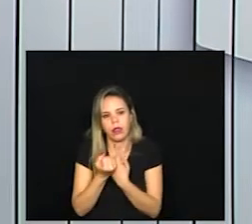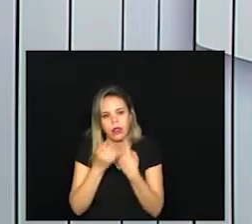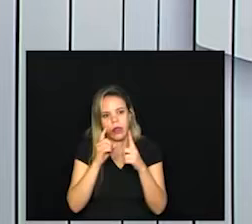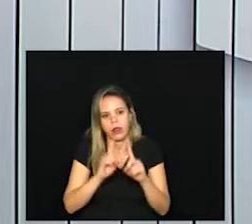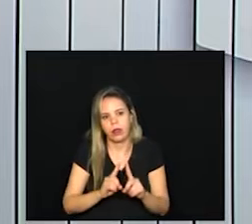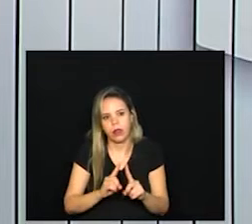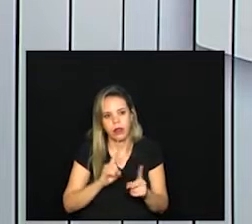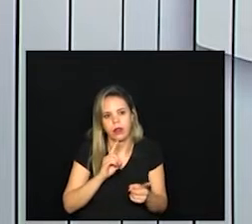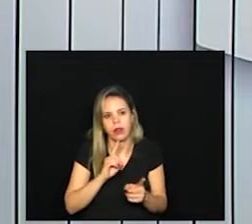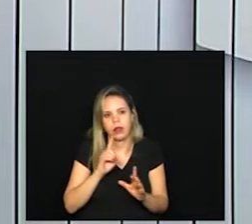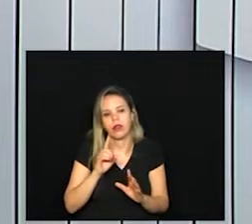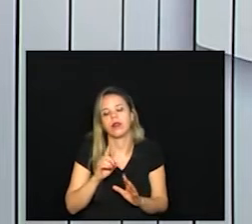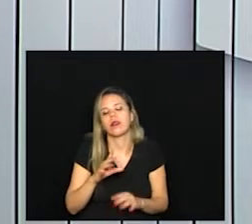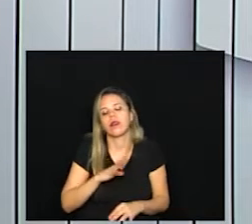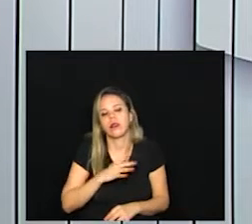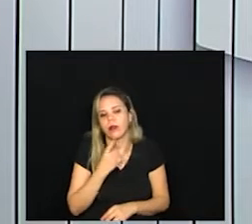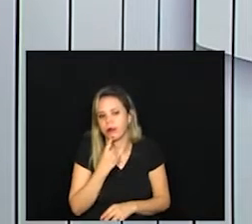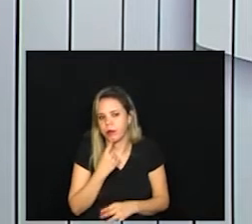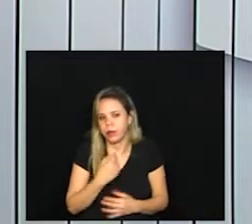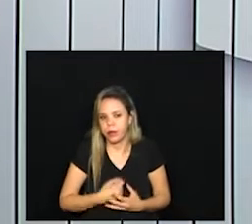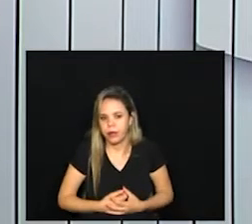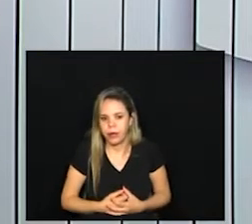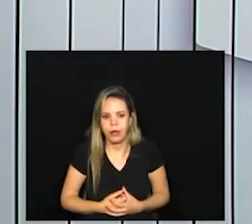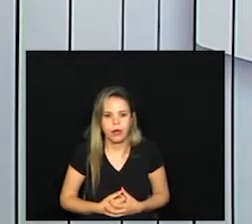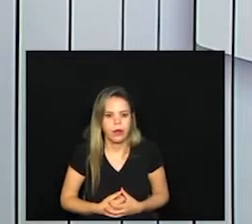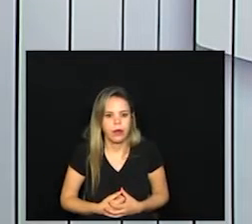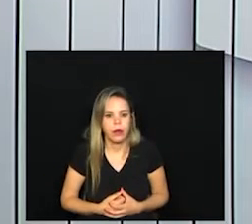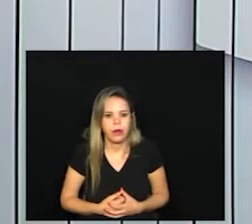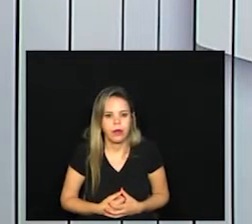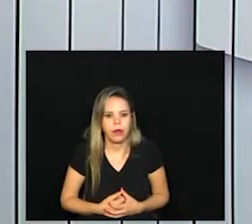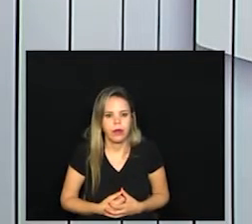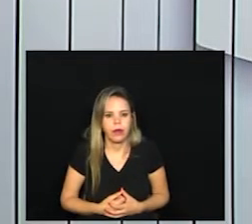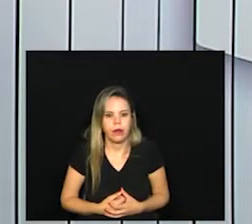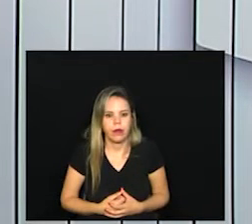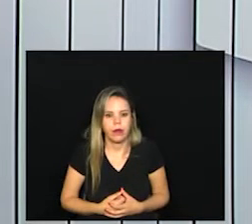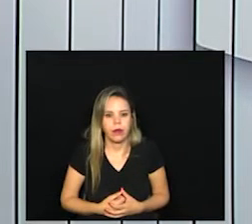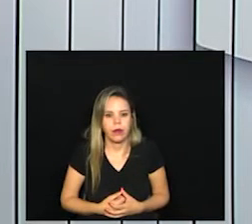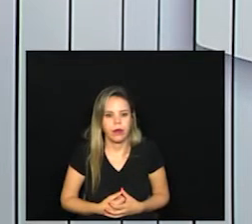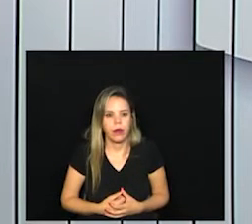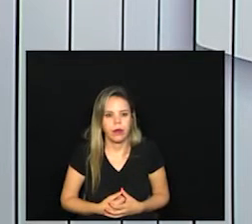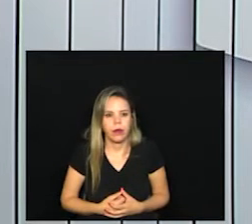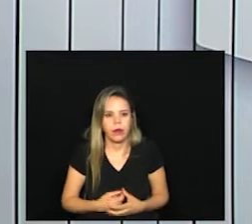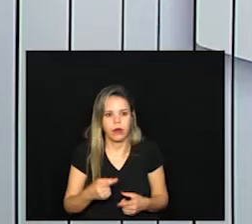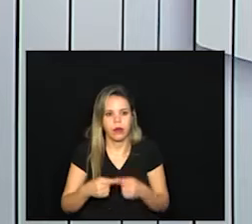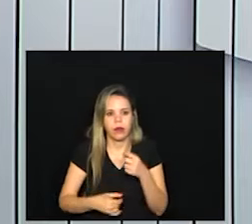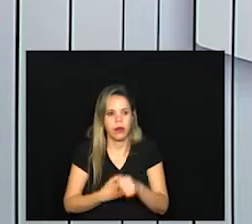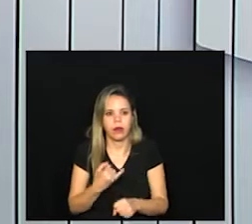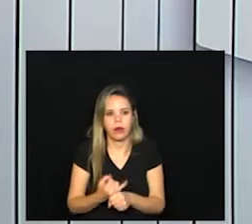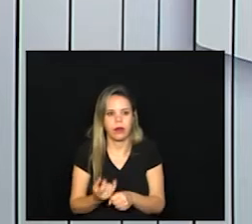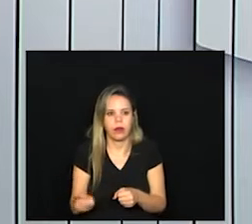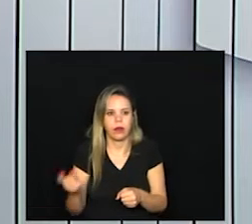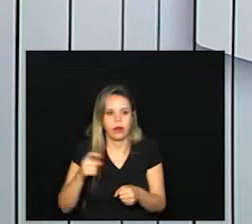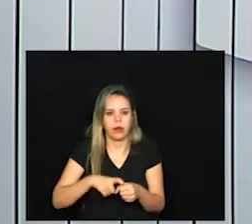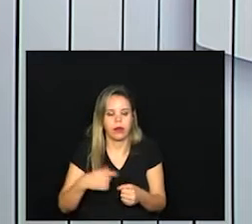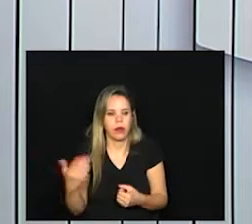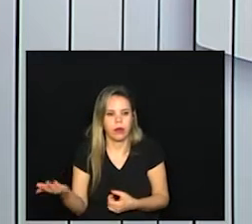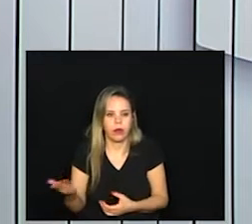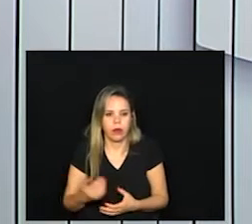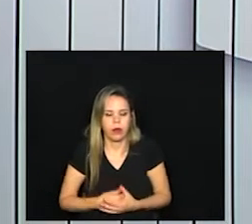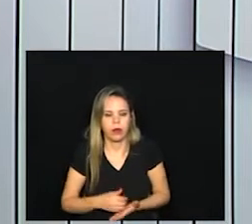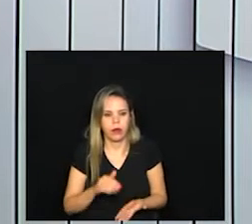com deficiência aqui do município de Campinas. Nosso sinal já foi